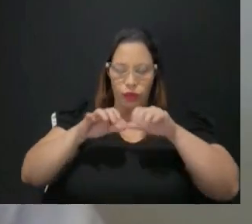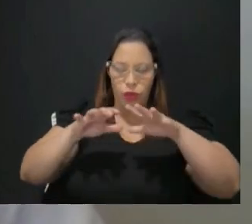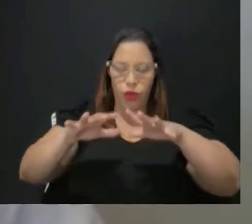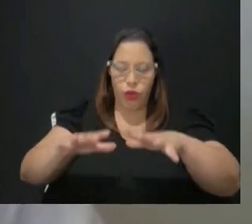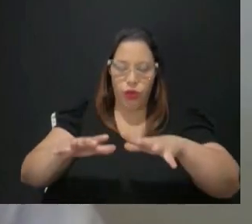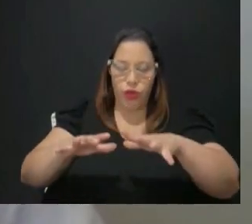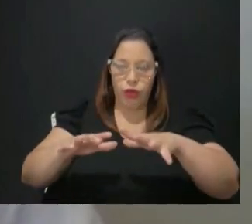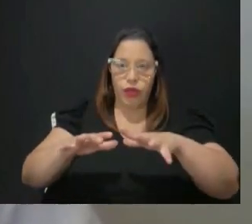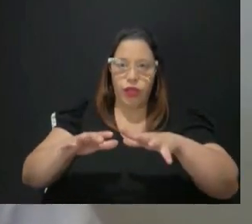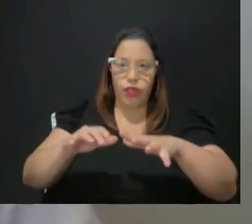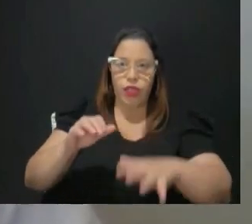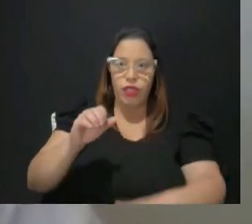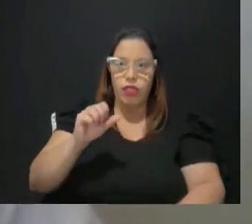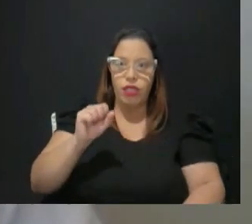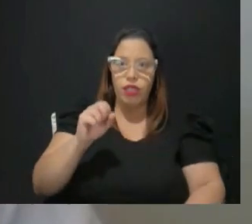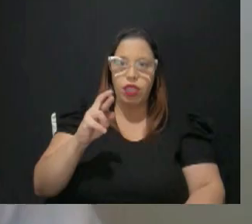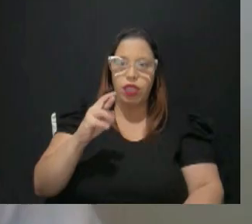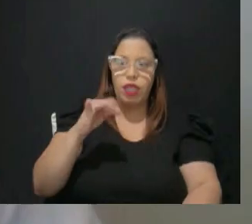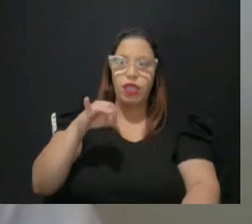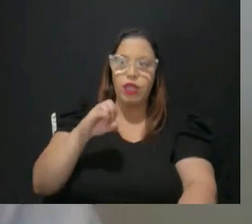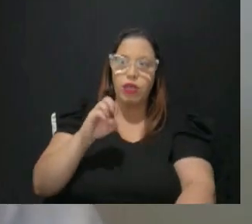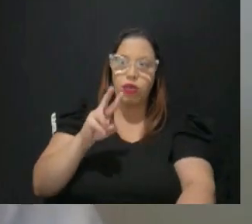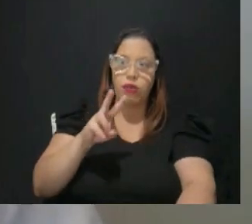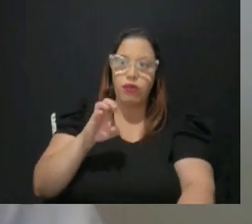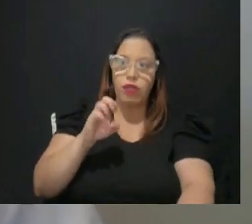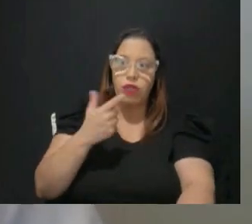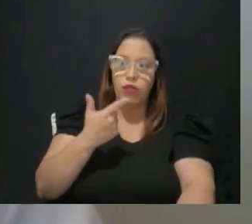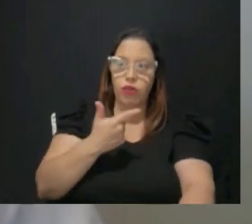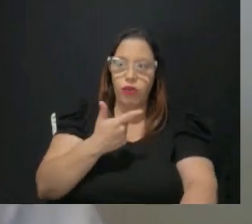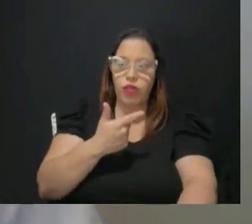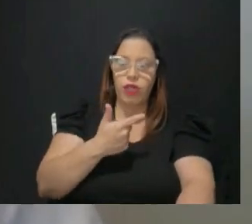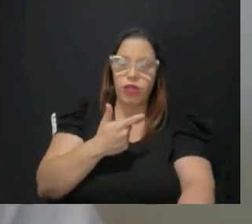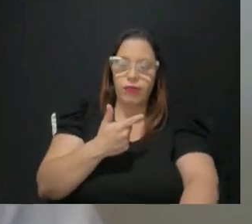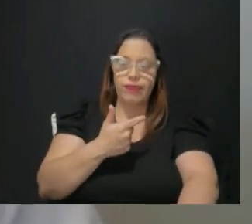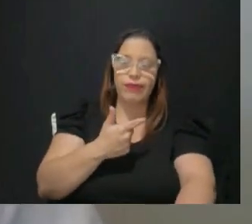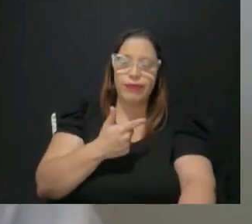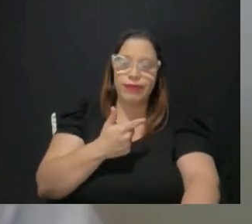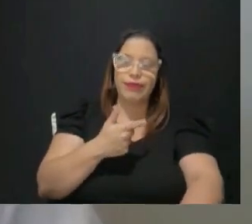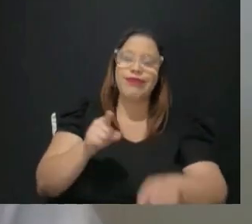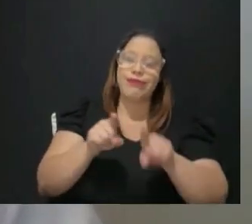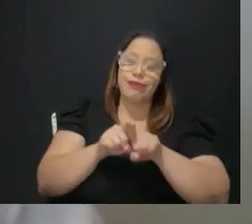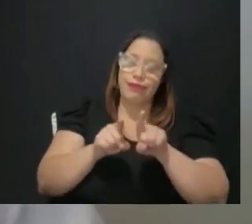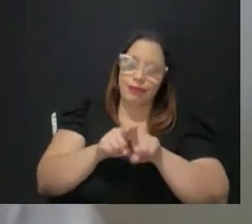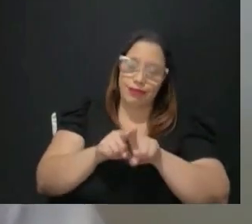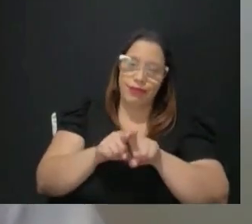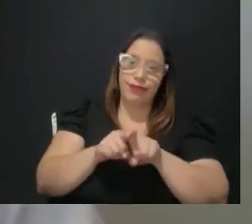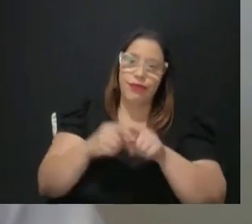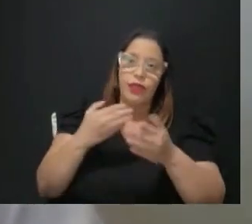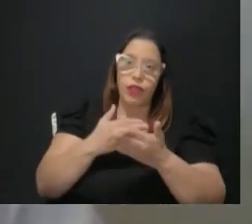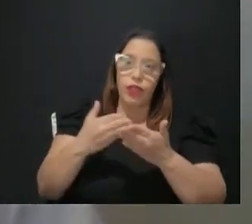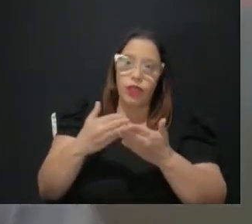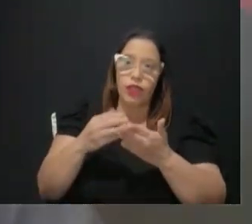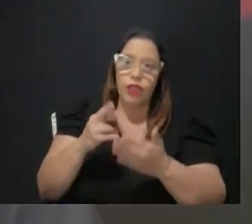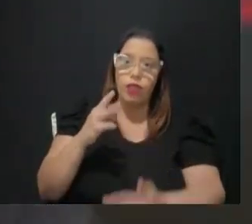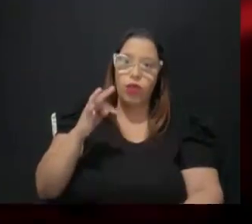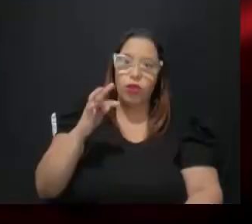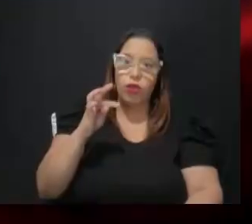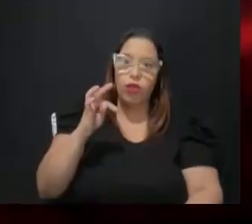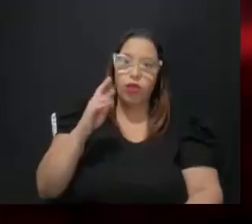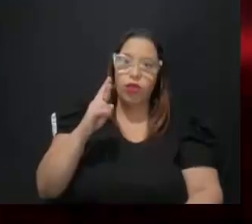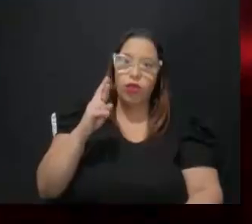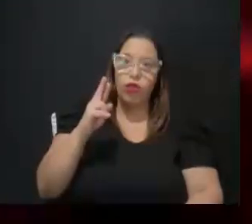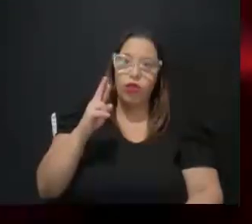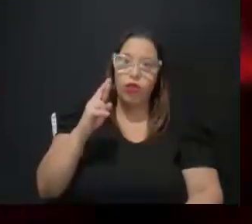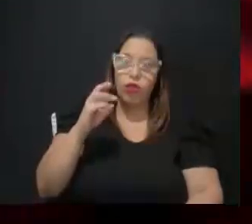do SARS-CoV-2, né, do Covid-19, e isso daí também levou à trombose